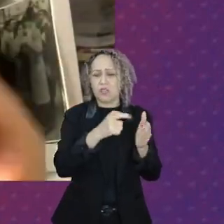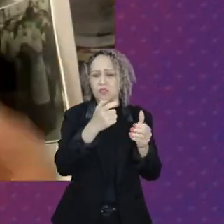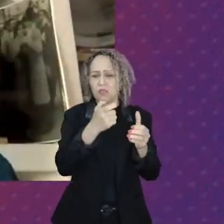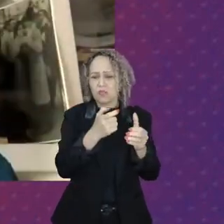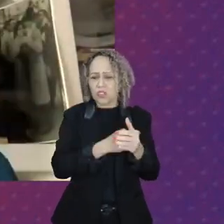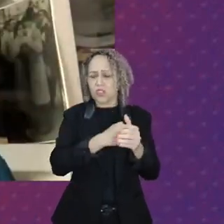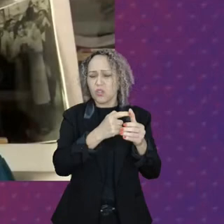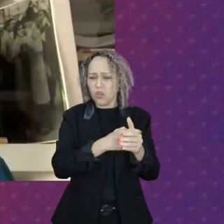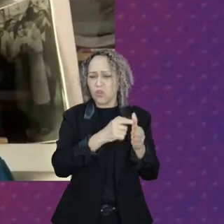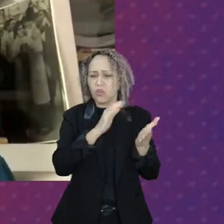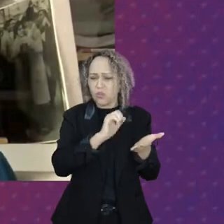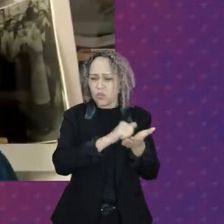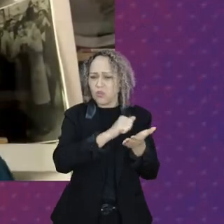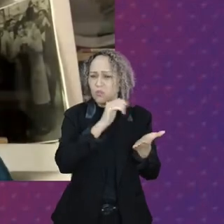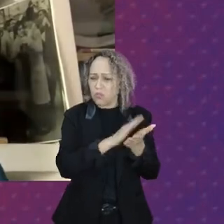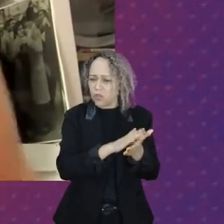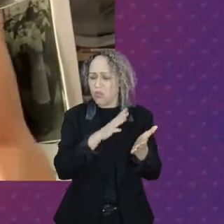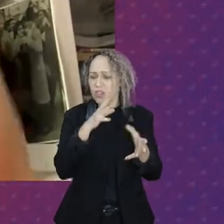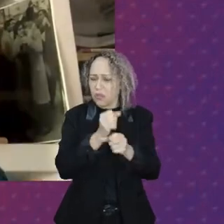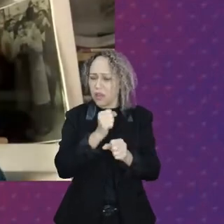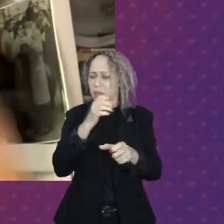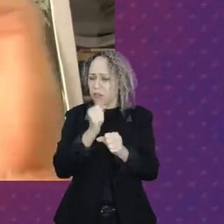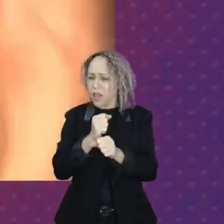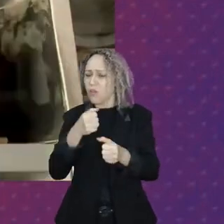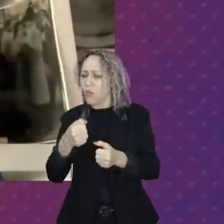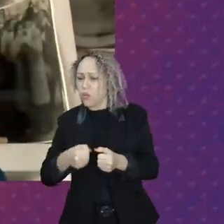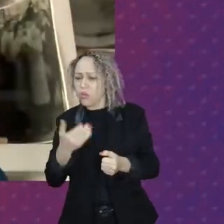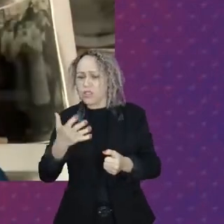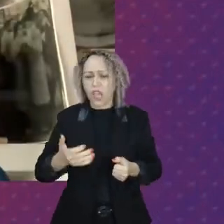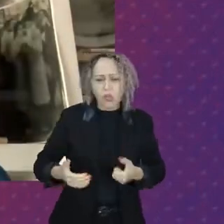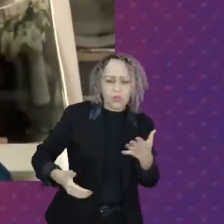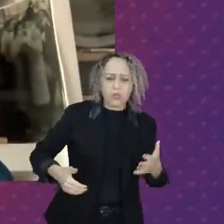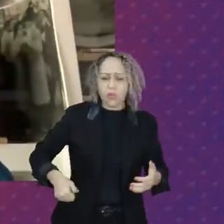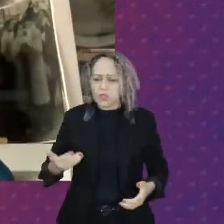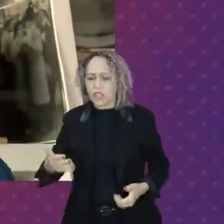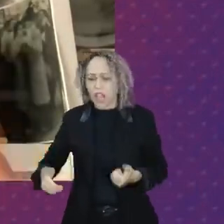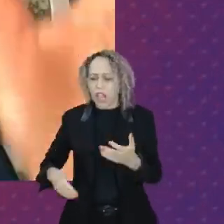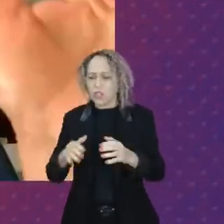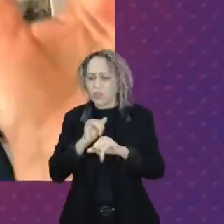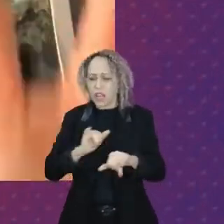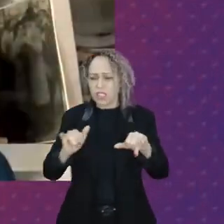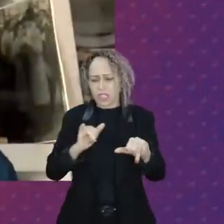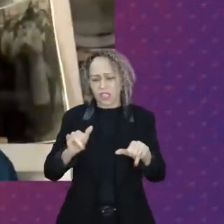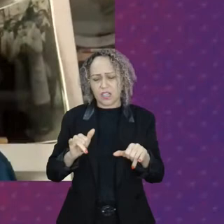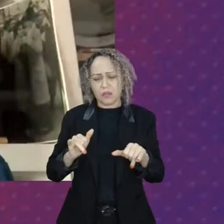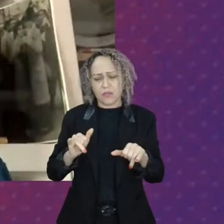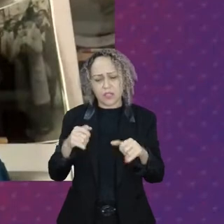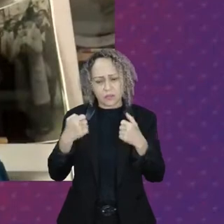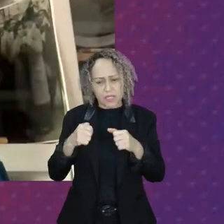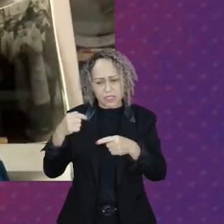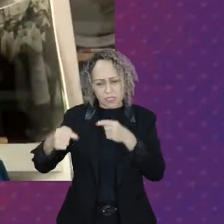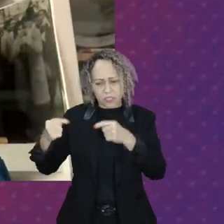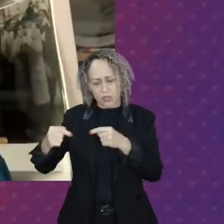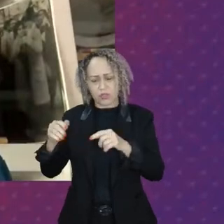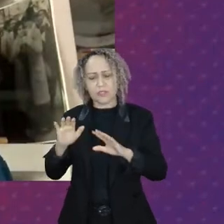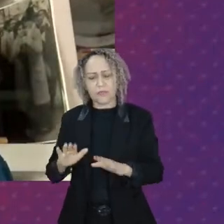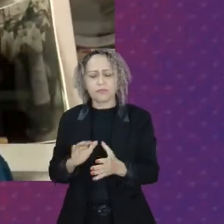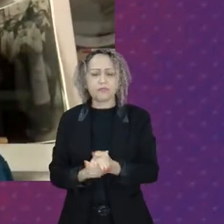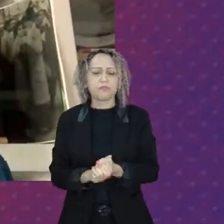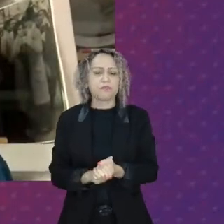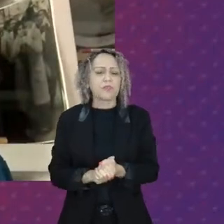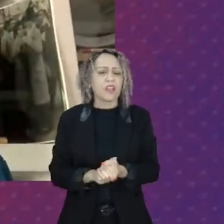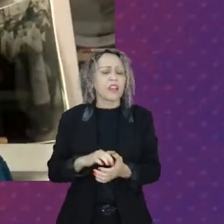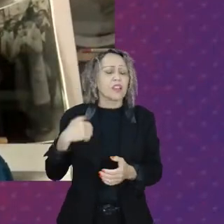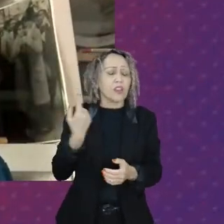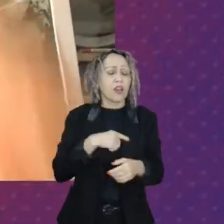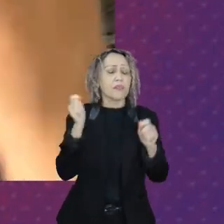momento comprometidas com o programa de justiça, de liberdade, de transformação do Brasil e dos estados?